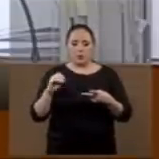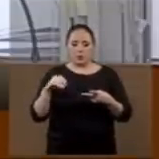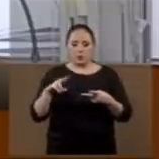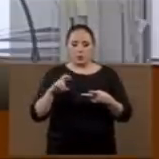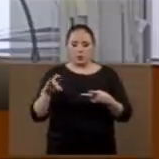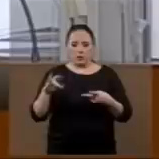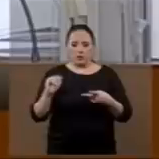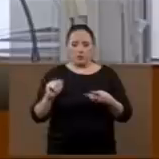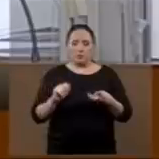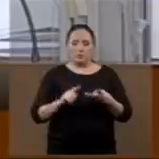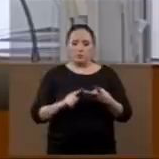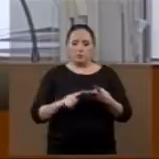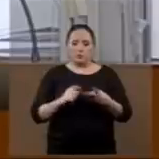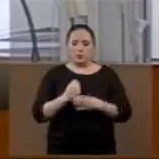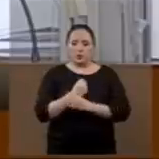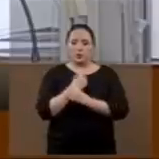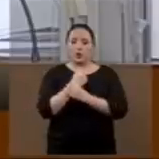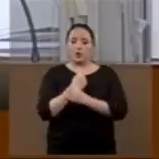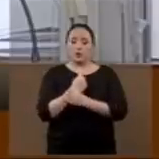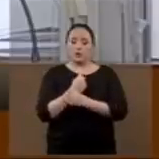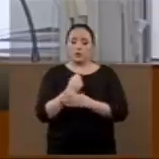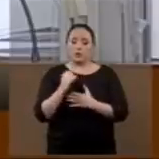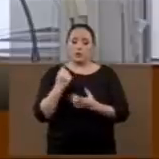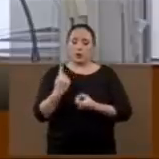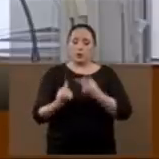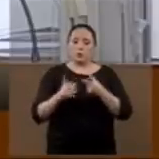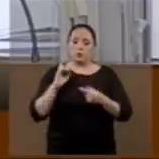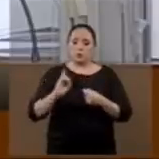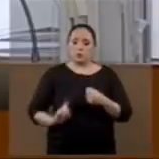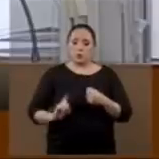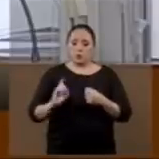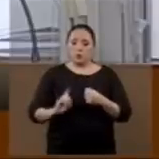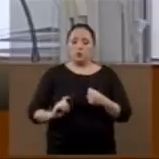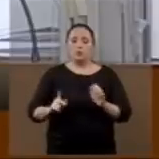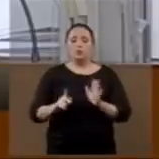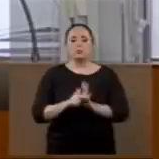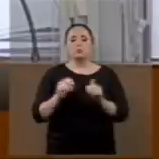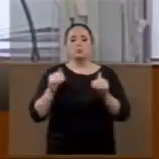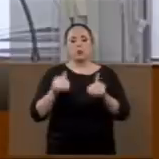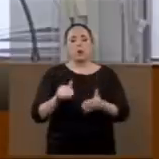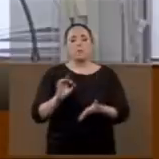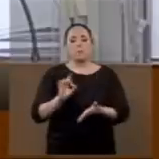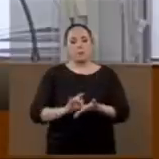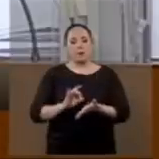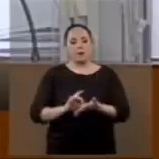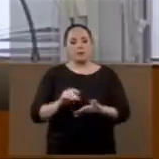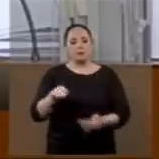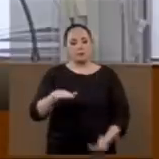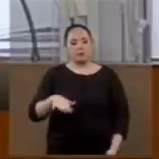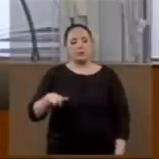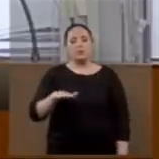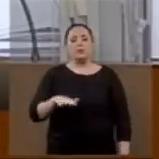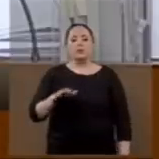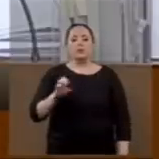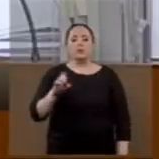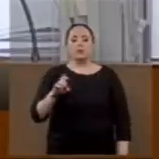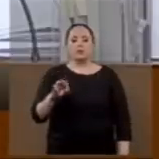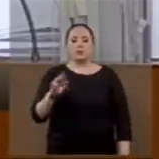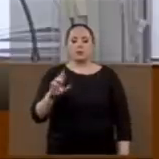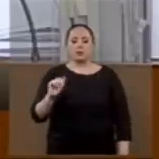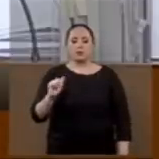da das garantias de alguns direitos que foram enfatizados para aplicação com natureza